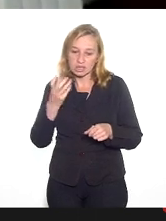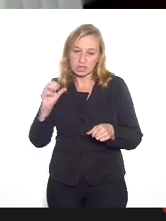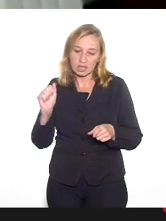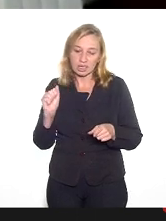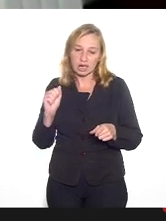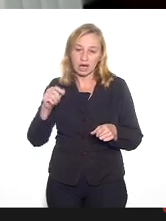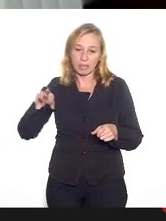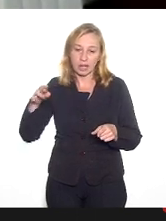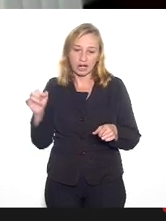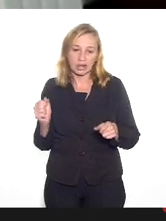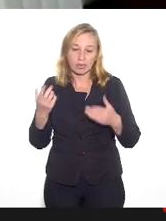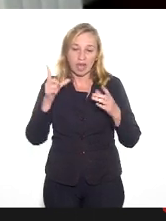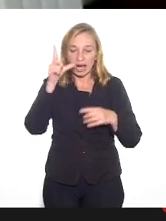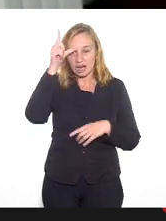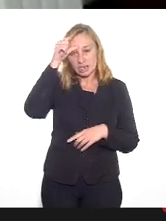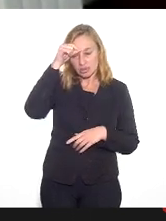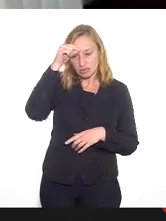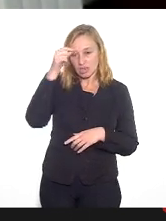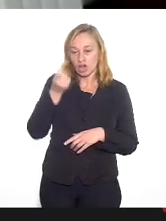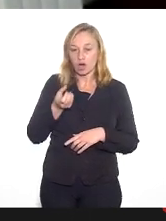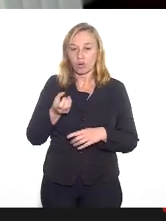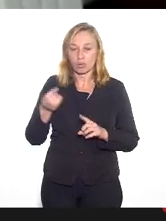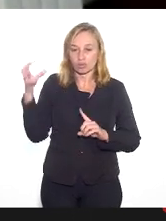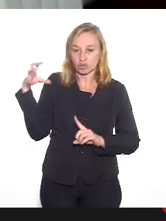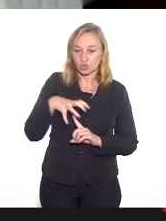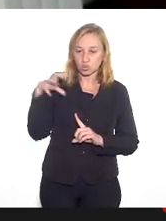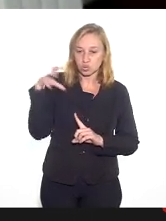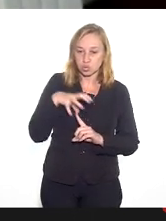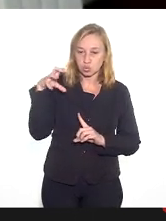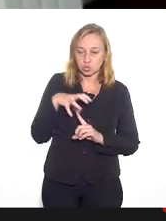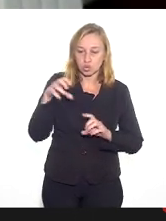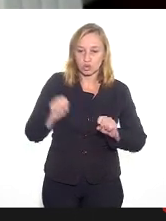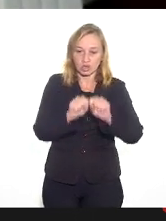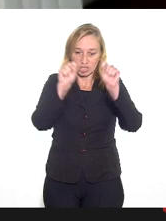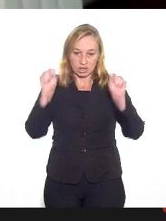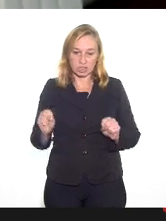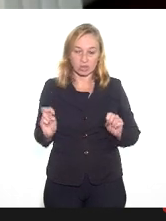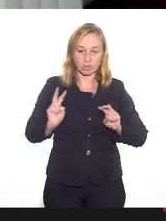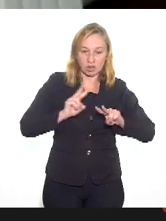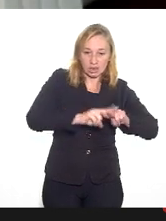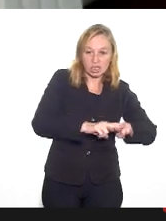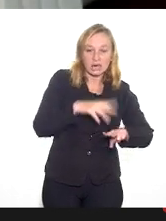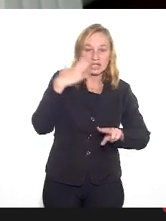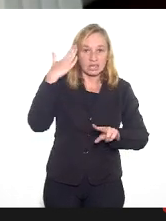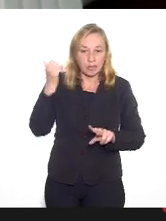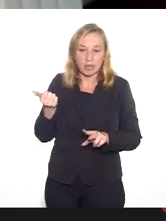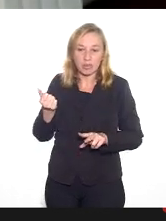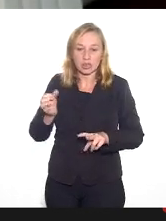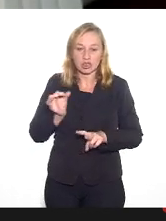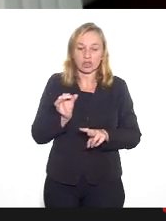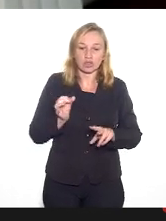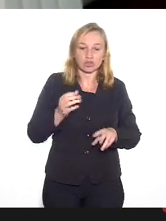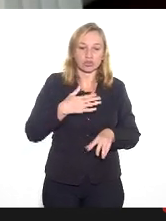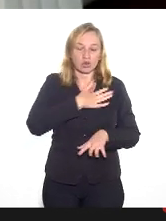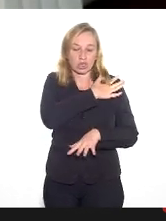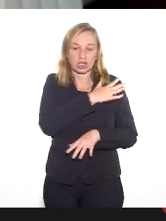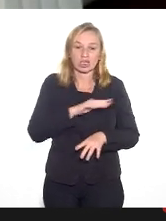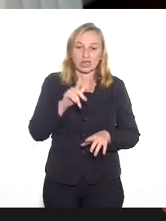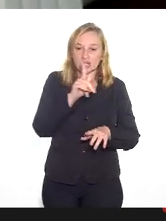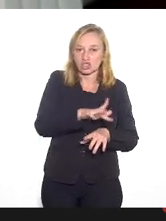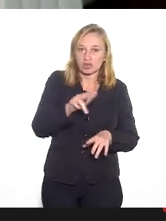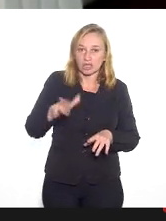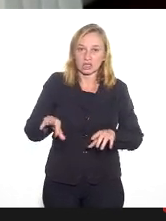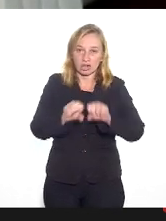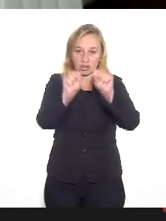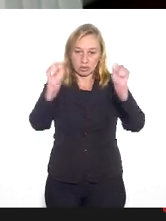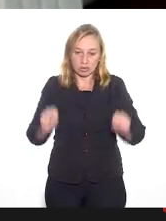aliviar a pressão no sistema previdenciário. A gente sabe que os militares agora têm um sistema diferenciado, não é